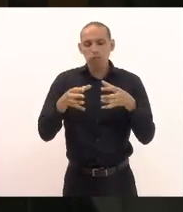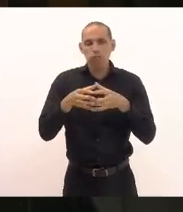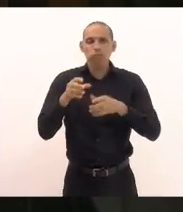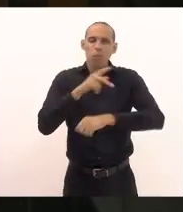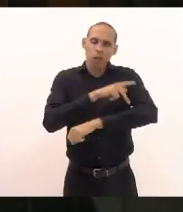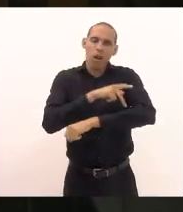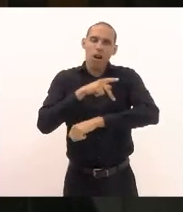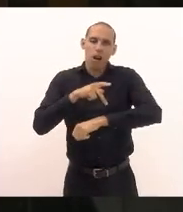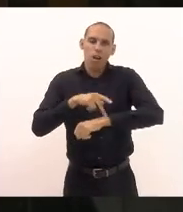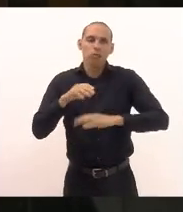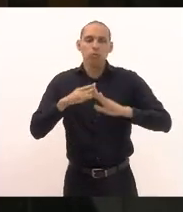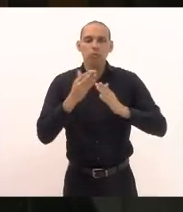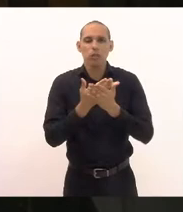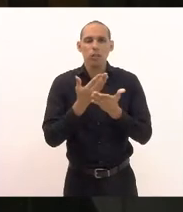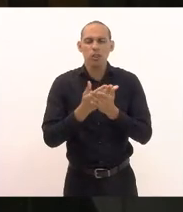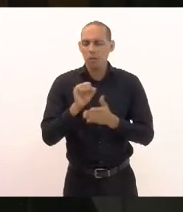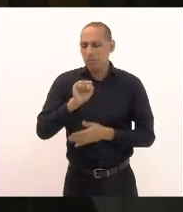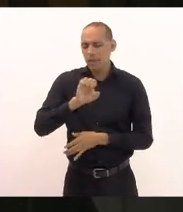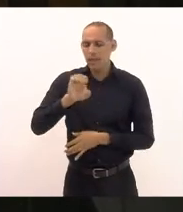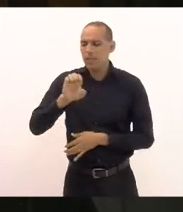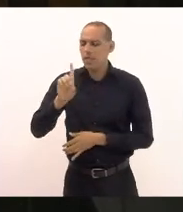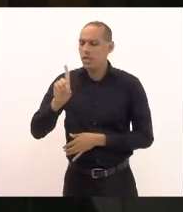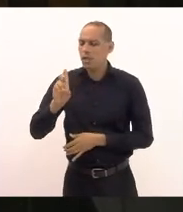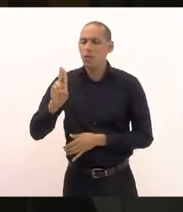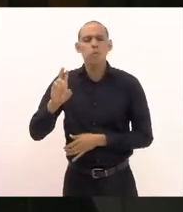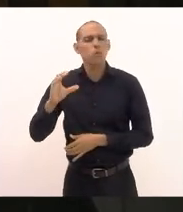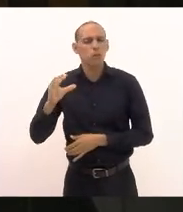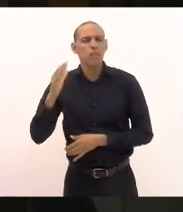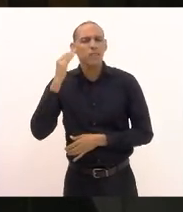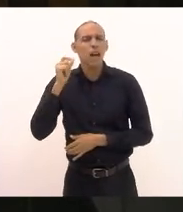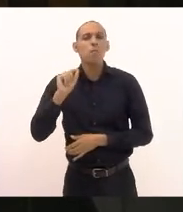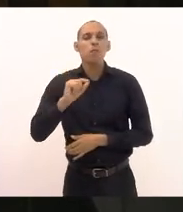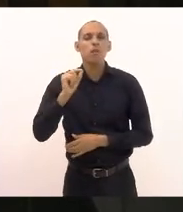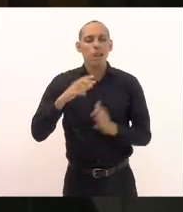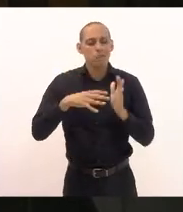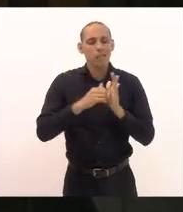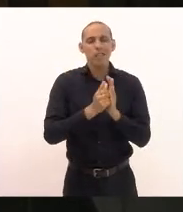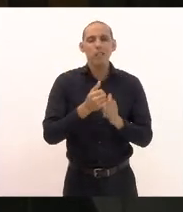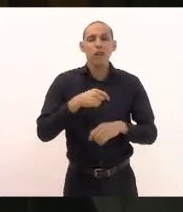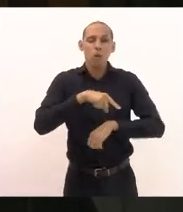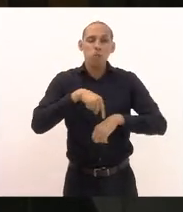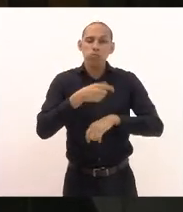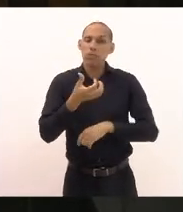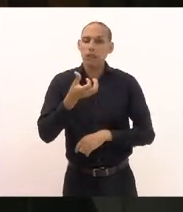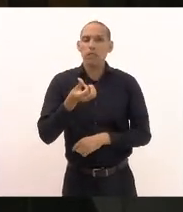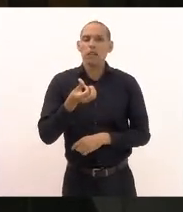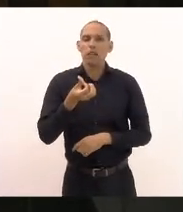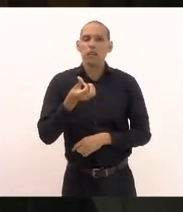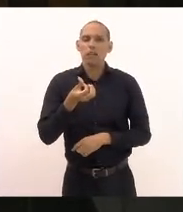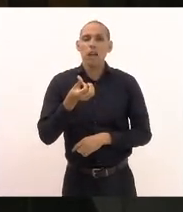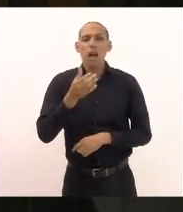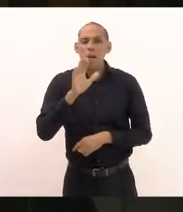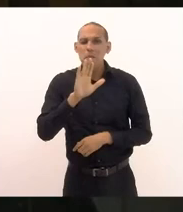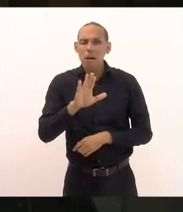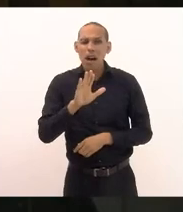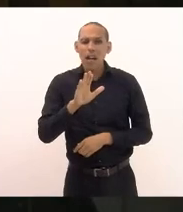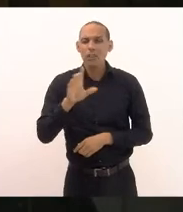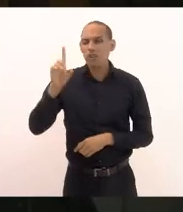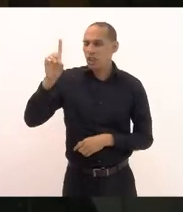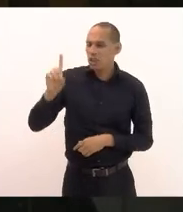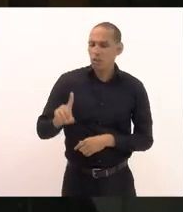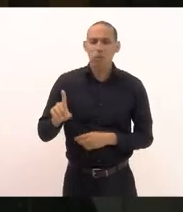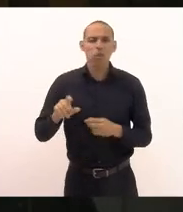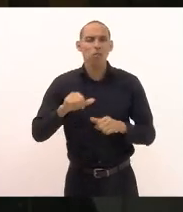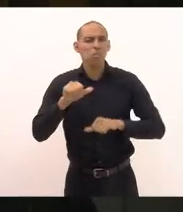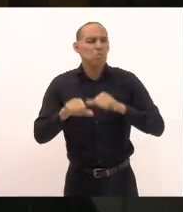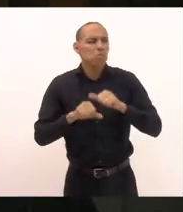tem uma distorção na SEDUC. Muitos professores têm matrícula de 16 horas, assumem papéis de direção, papéis de